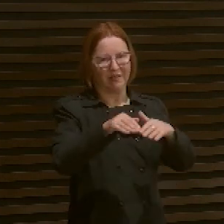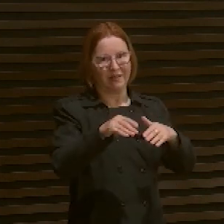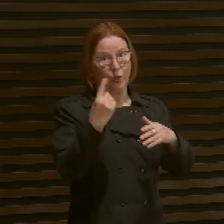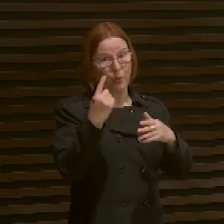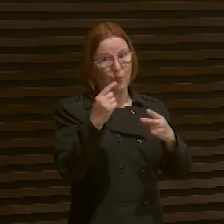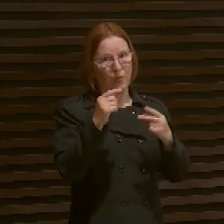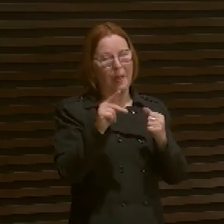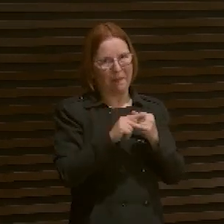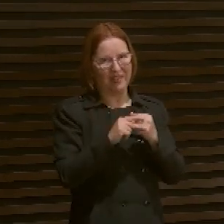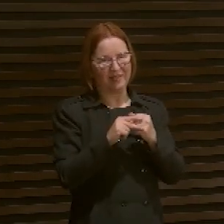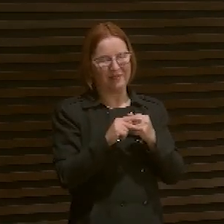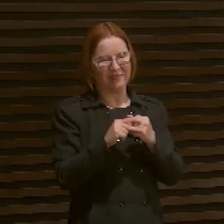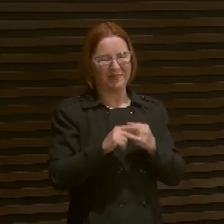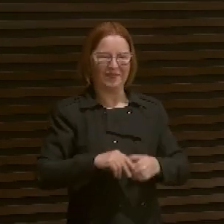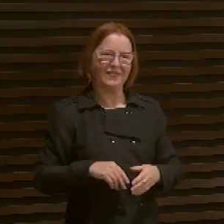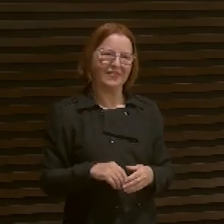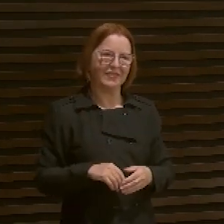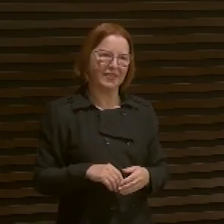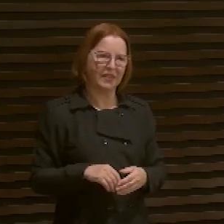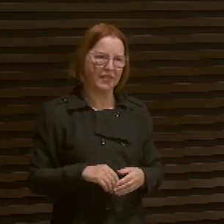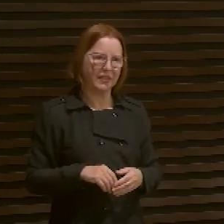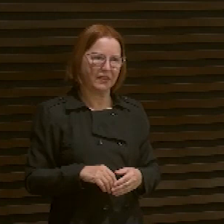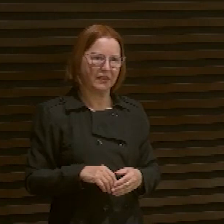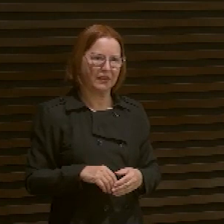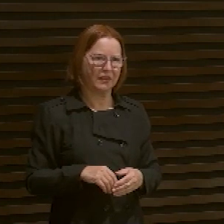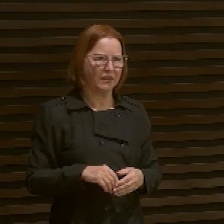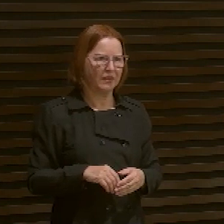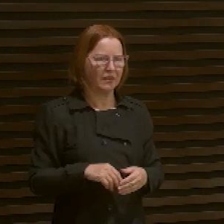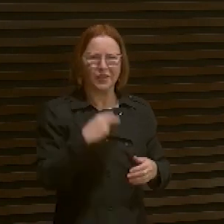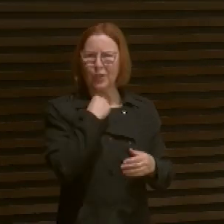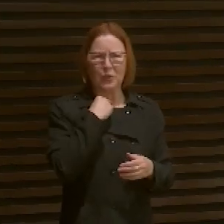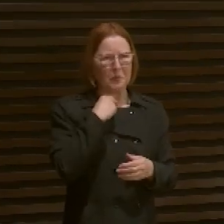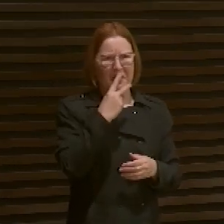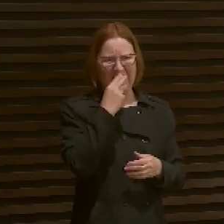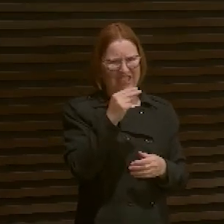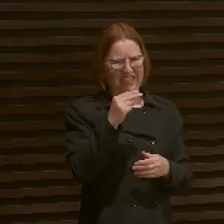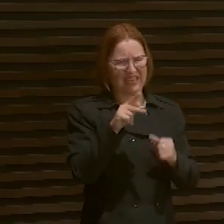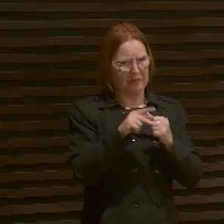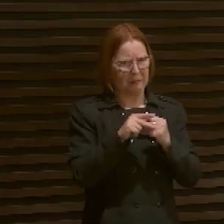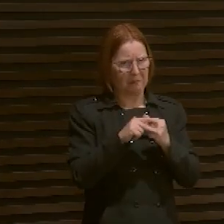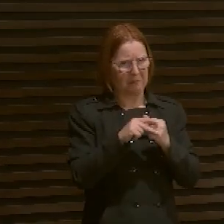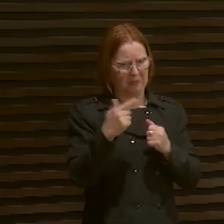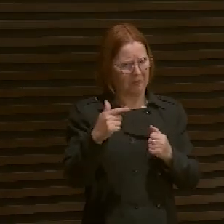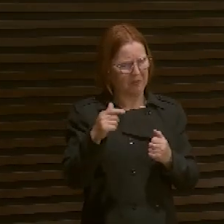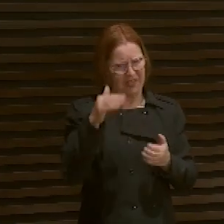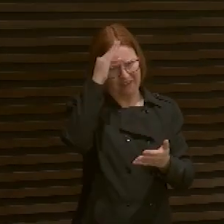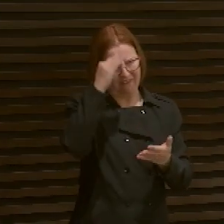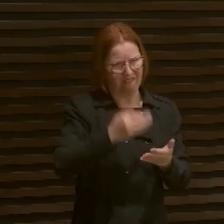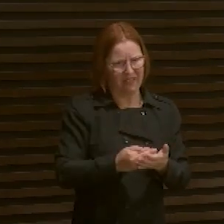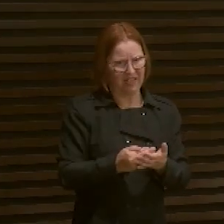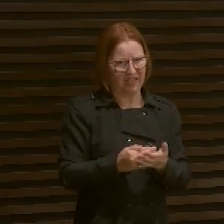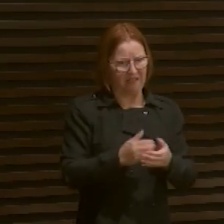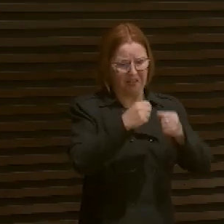Então, nunca olhemos para essa situação aqui achando que o Pedro teve uma falta de fé. Foi um grande ato